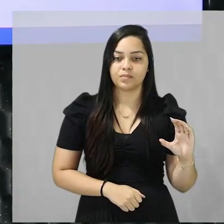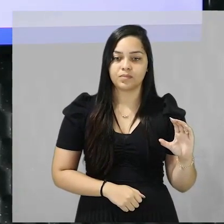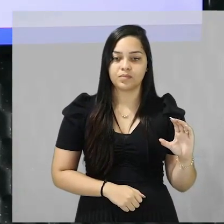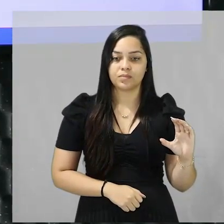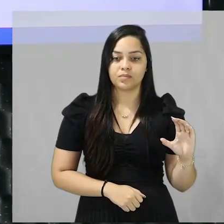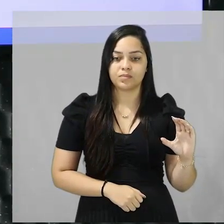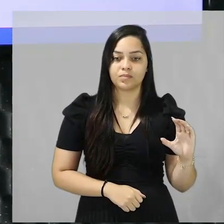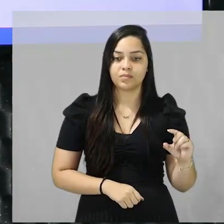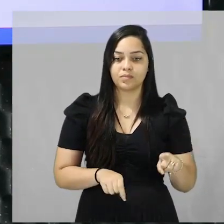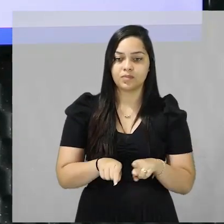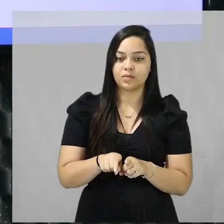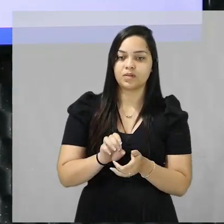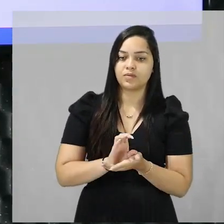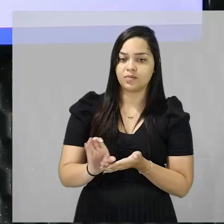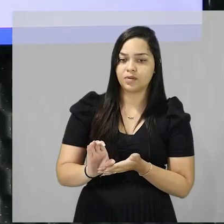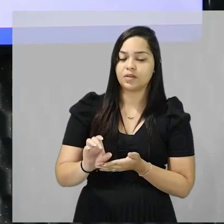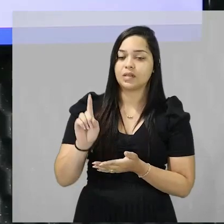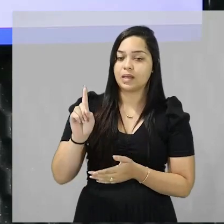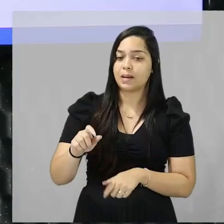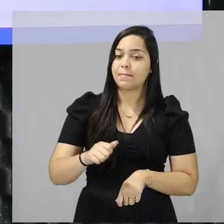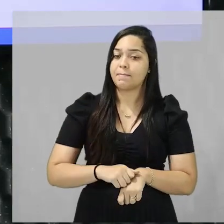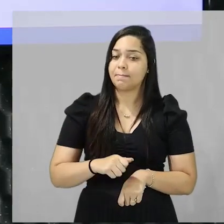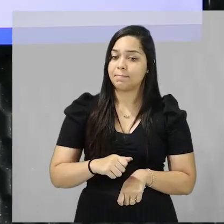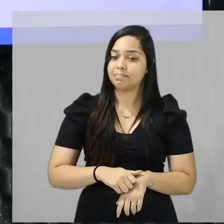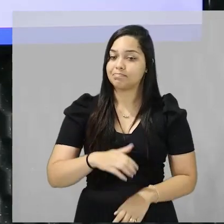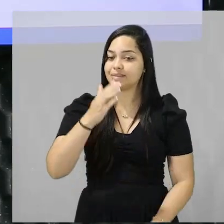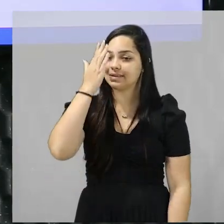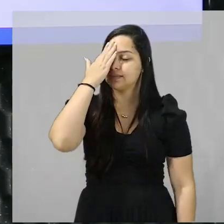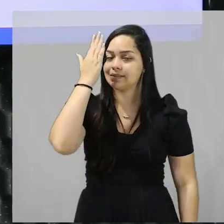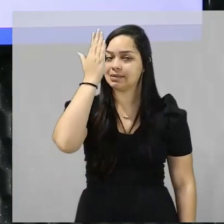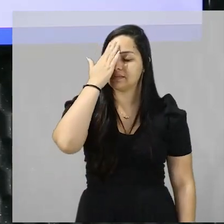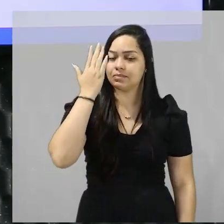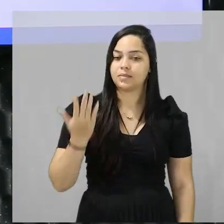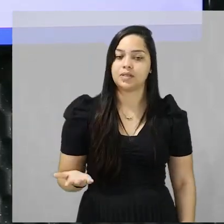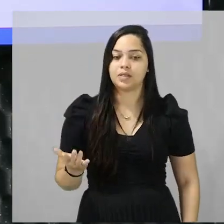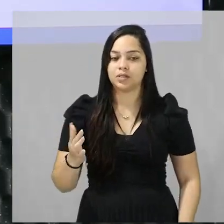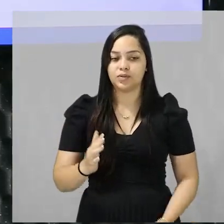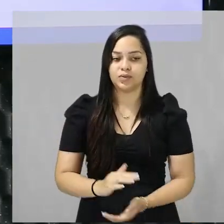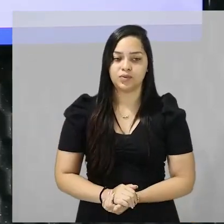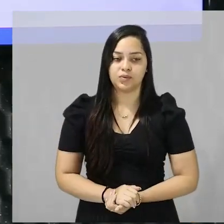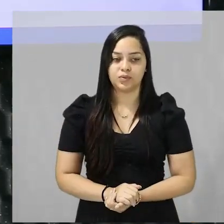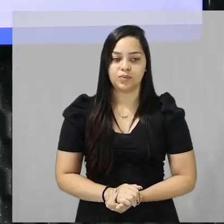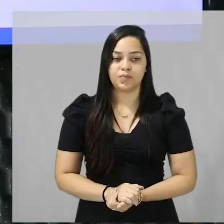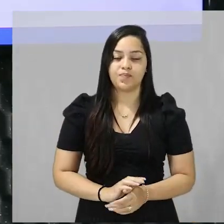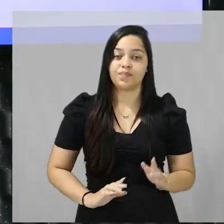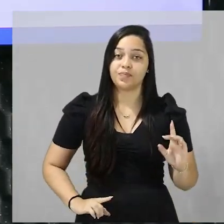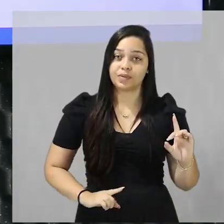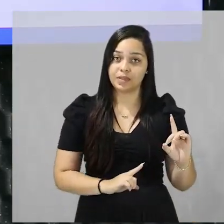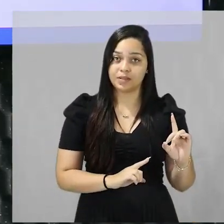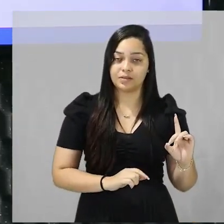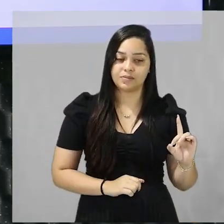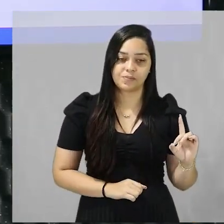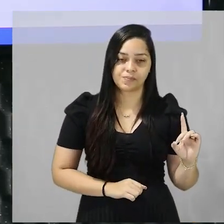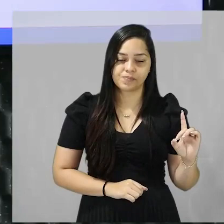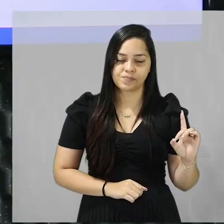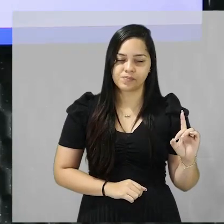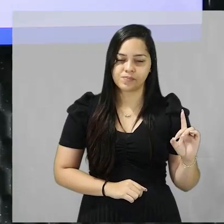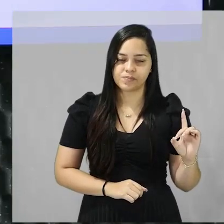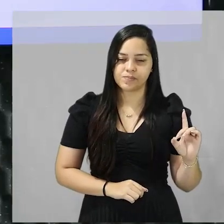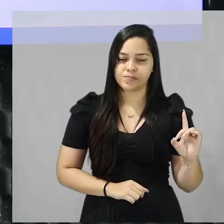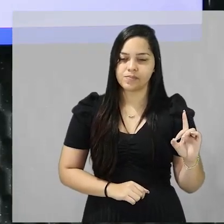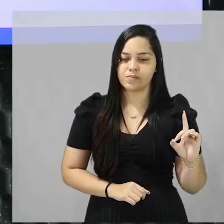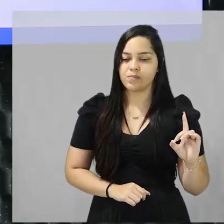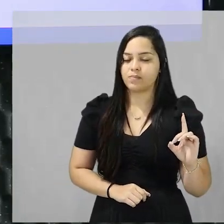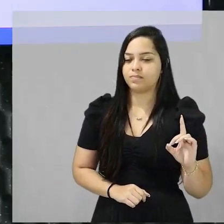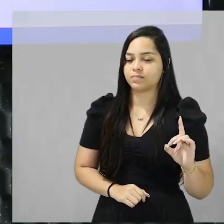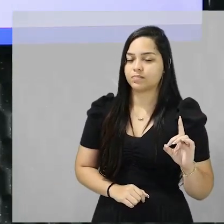investimentos, extremamente pobre de interpretação e minimista, ou seja, diminui muito. Indispensável para a construção de uma imagem